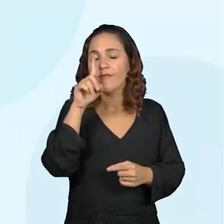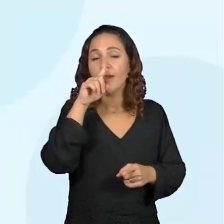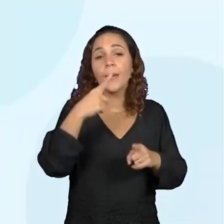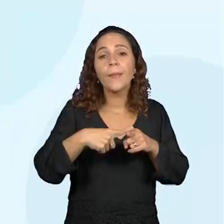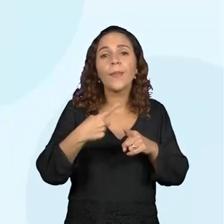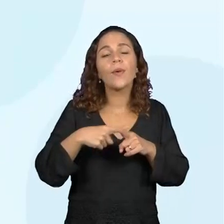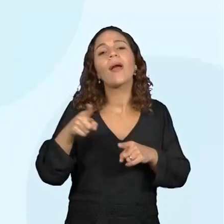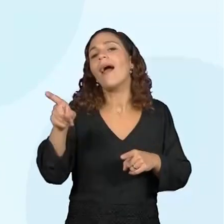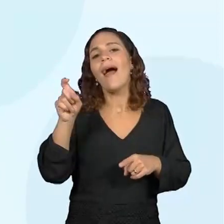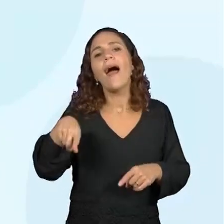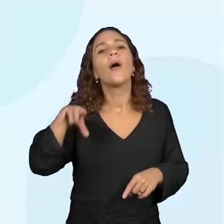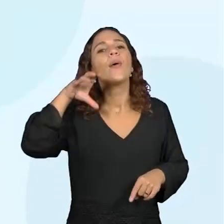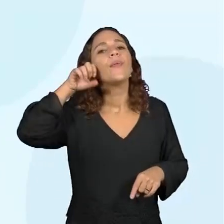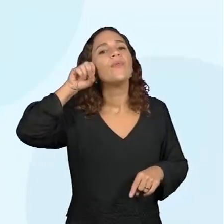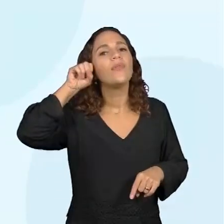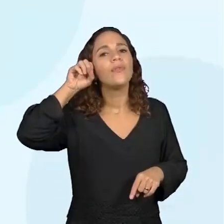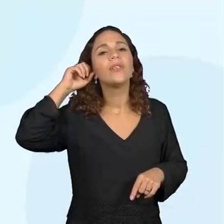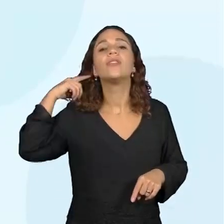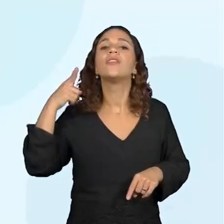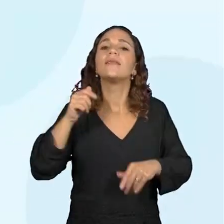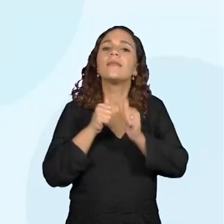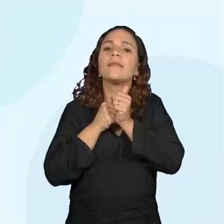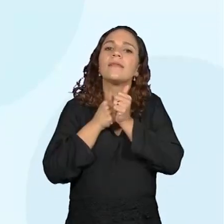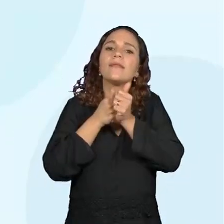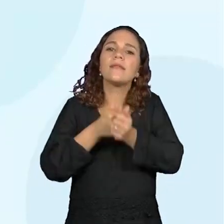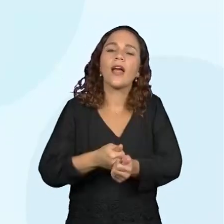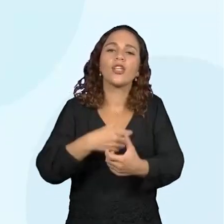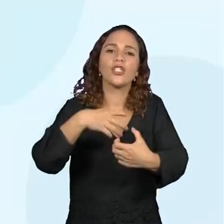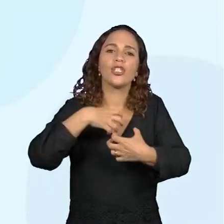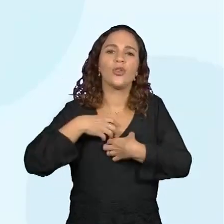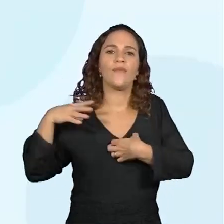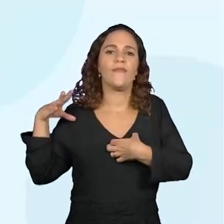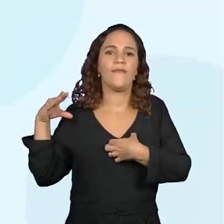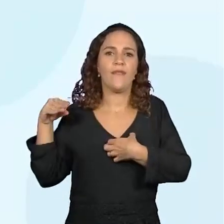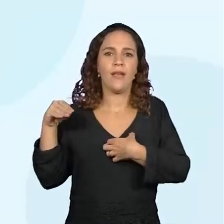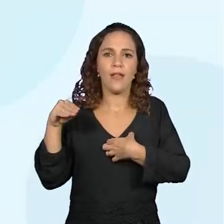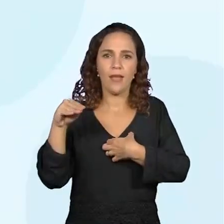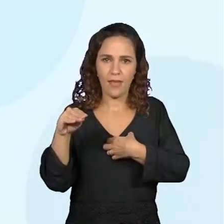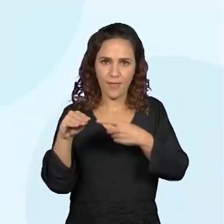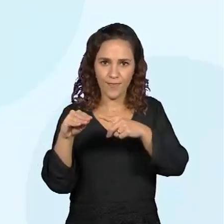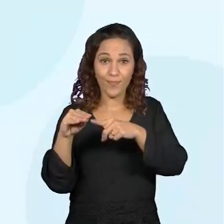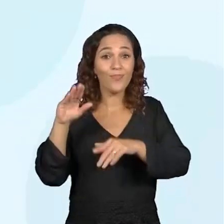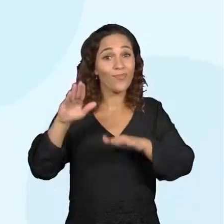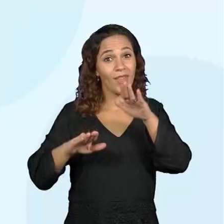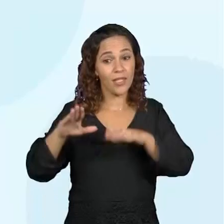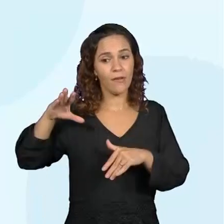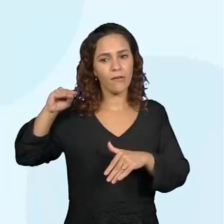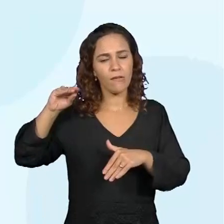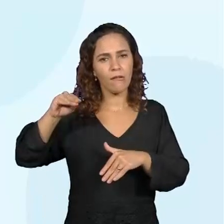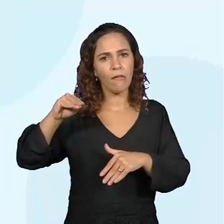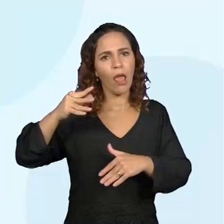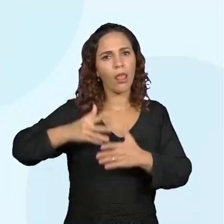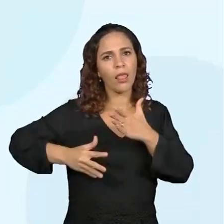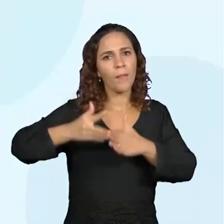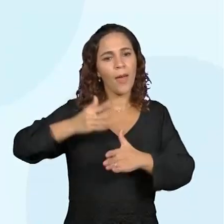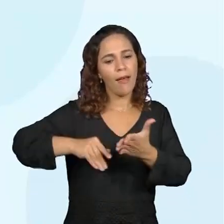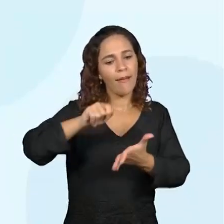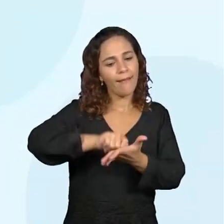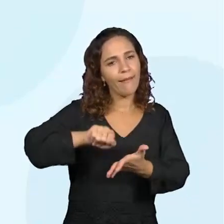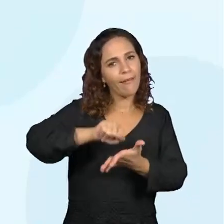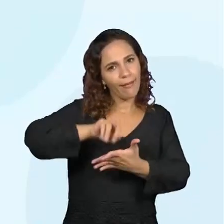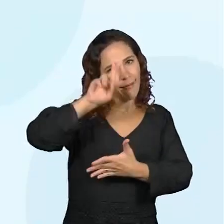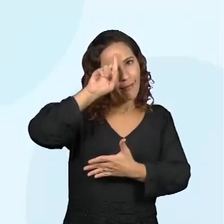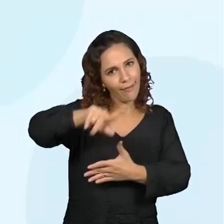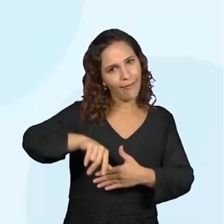foi o jeito que ela escreveu. E quando nós pensamos na ortografia, né, no modo correto de grafar, de escrever as